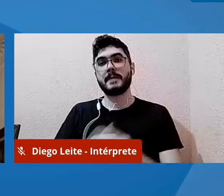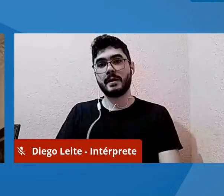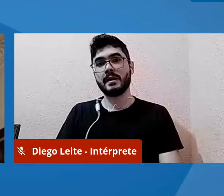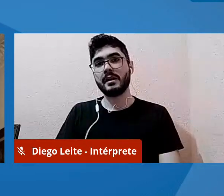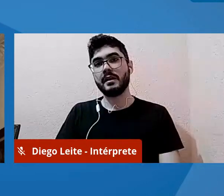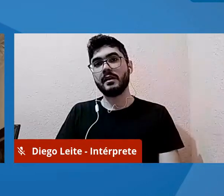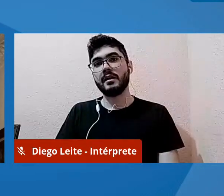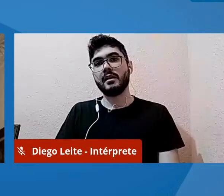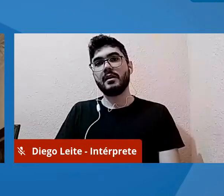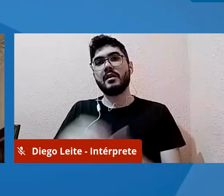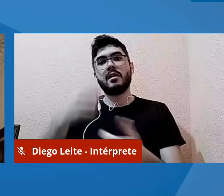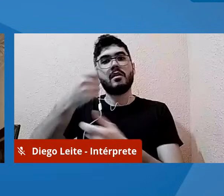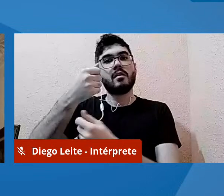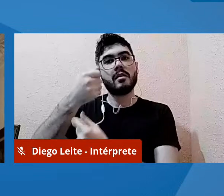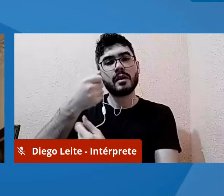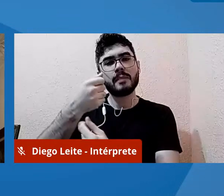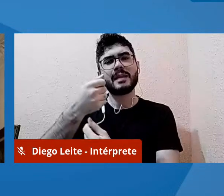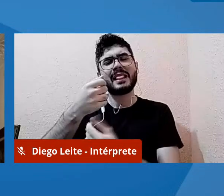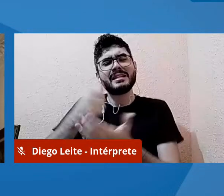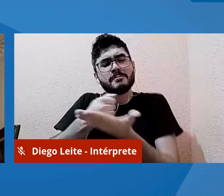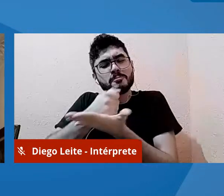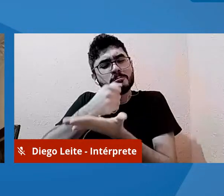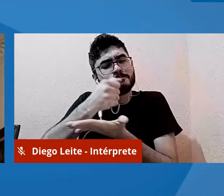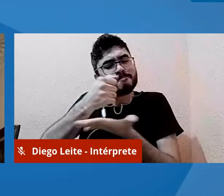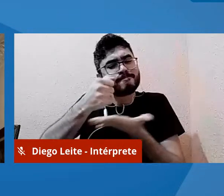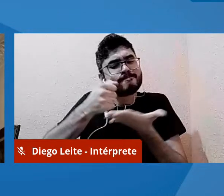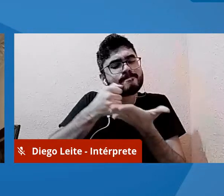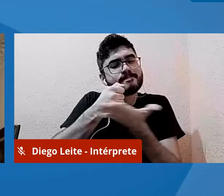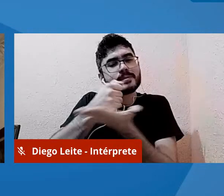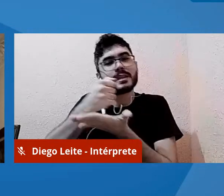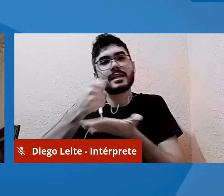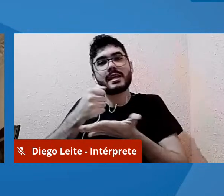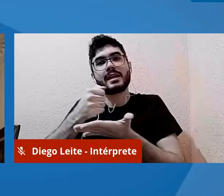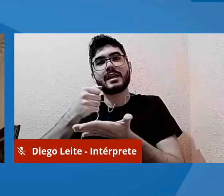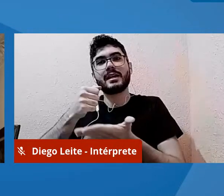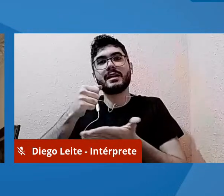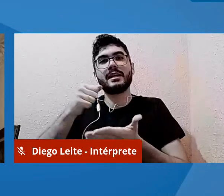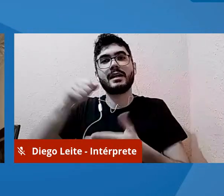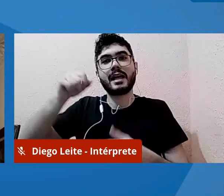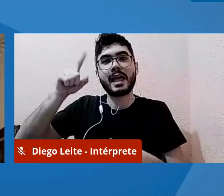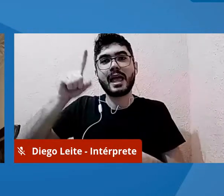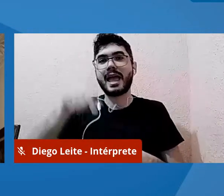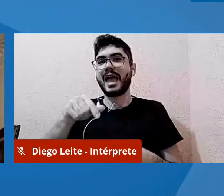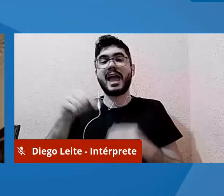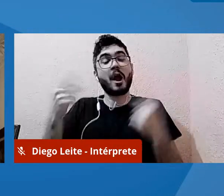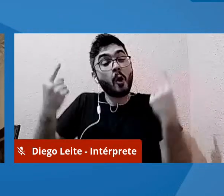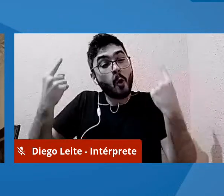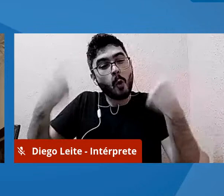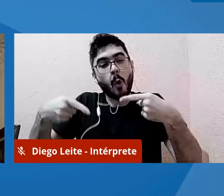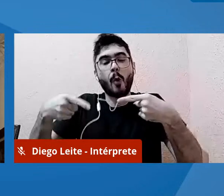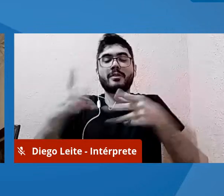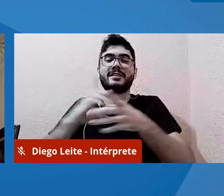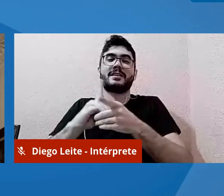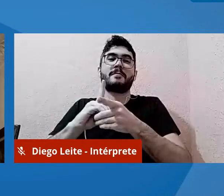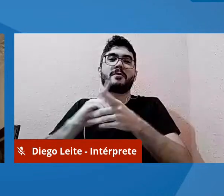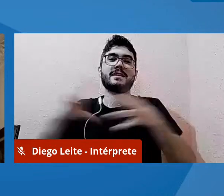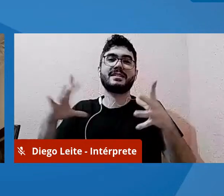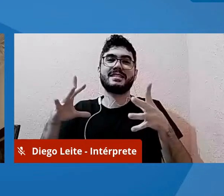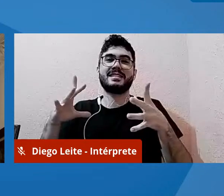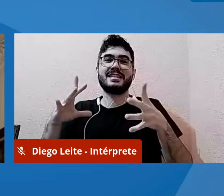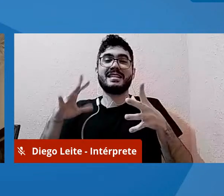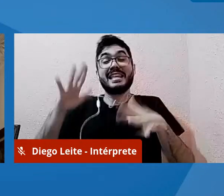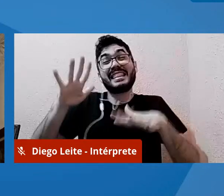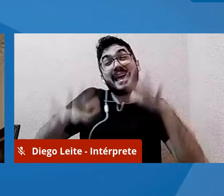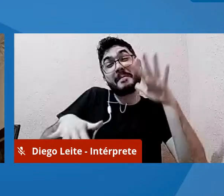fundamentalmente, ele é alérgico à democracia. Ele pode tolerar a